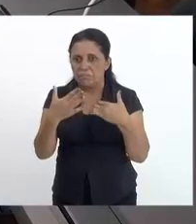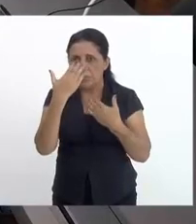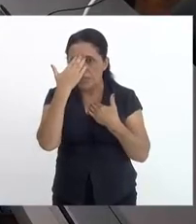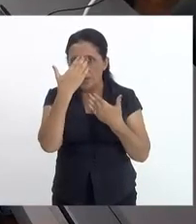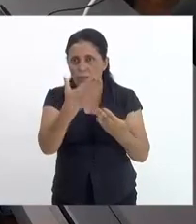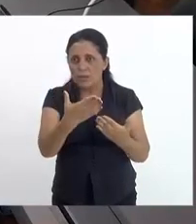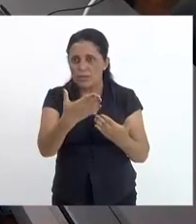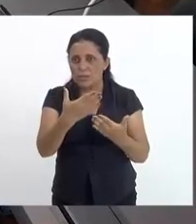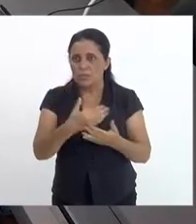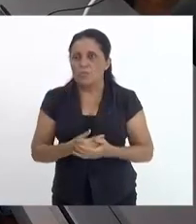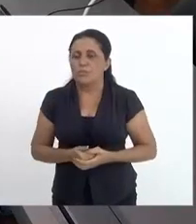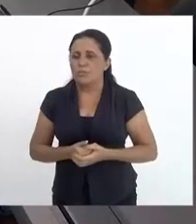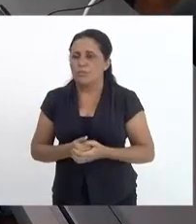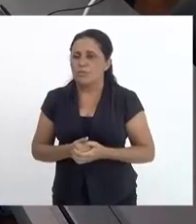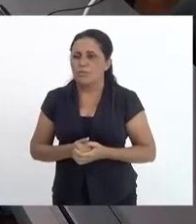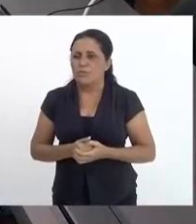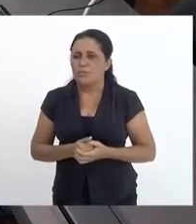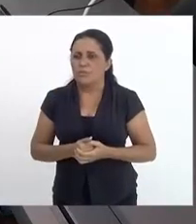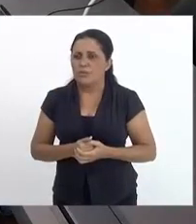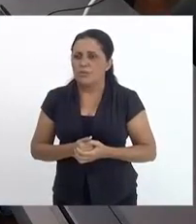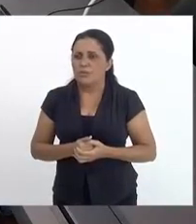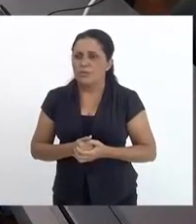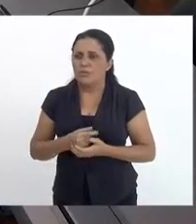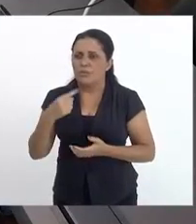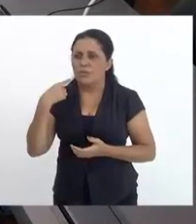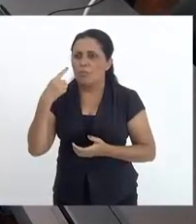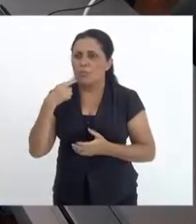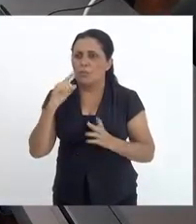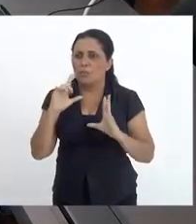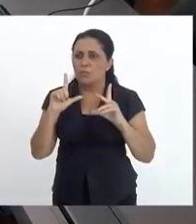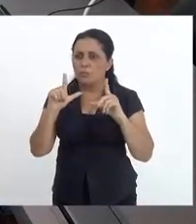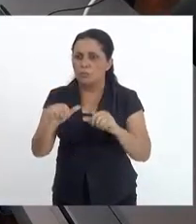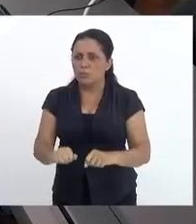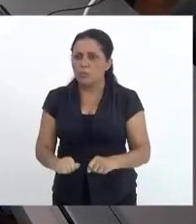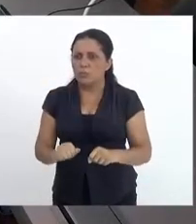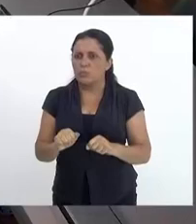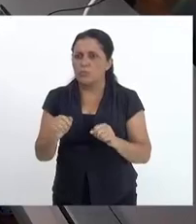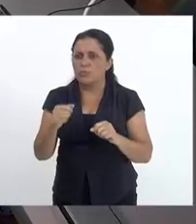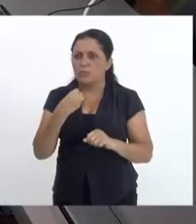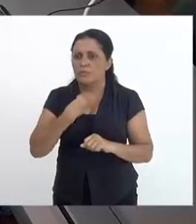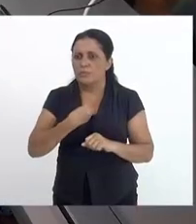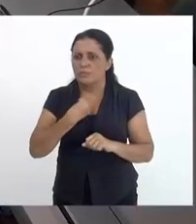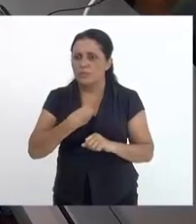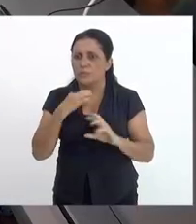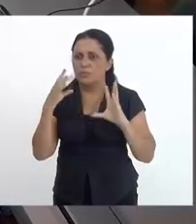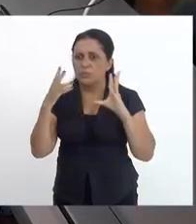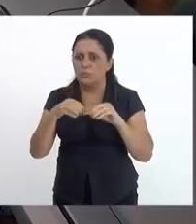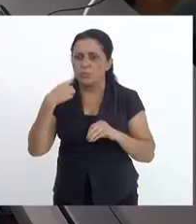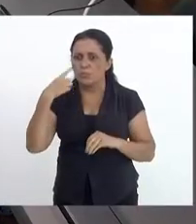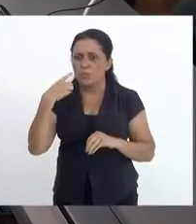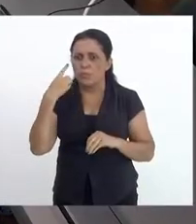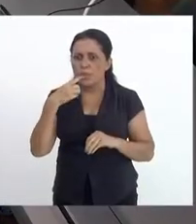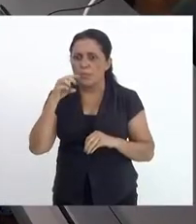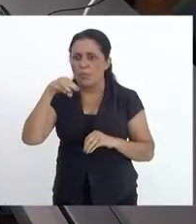agradeço o deputado Rodrigo Morim, deputado Luiz Paulo, deputado Rosenberg que esteve presente, deputada Mônica Francisco, deputado